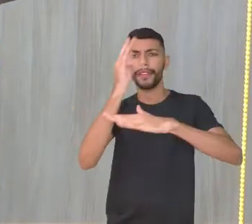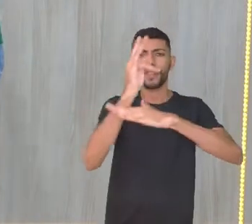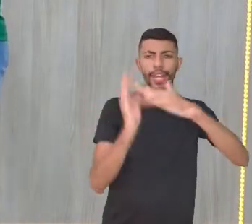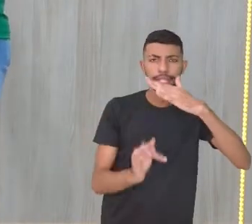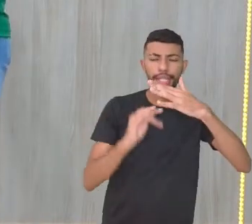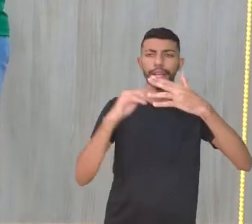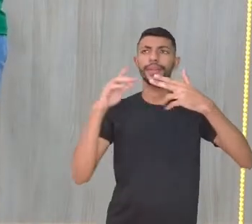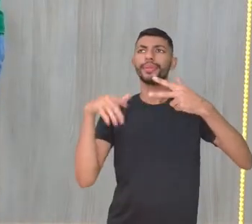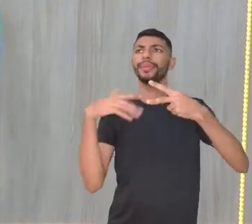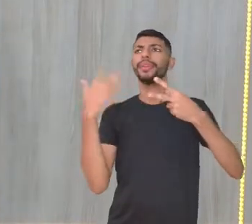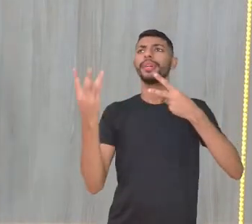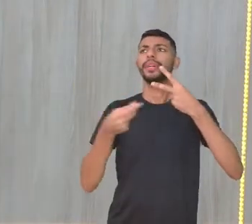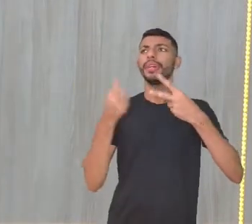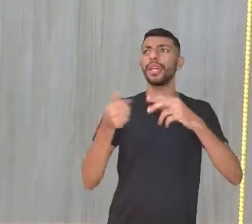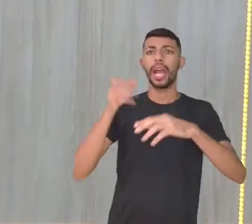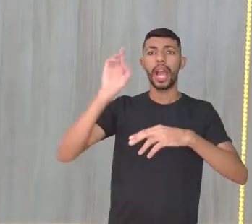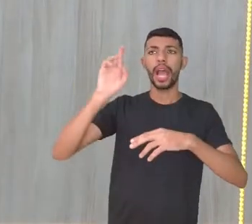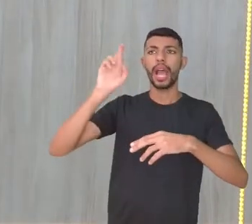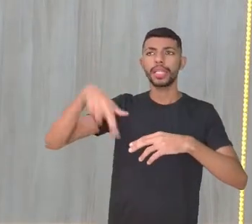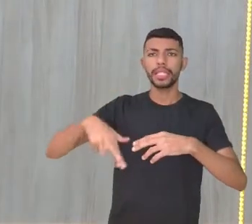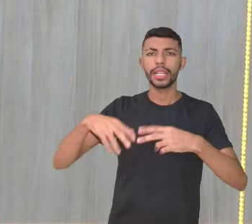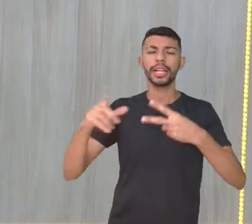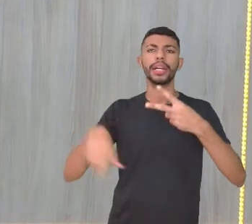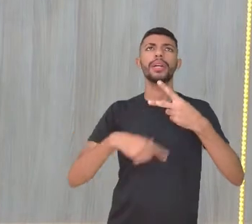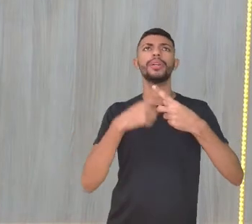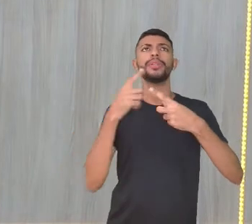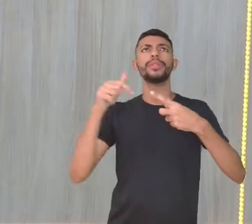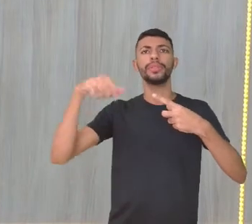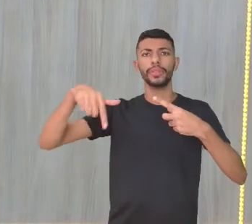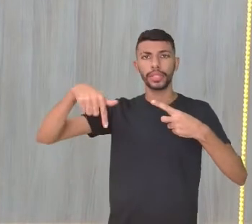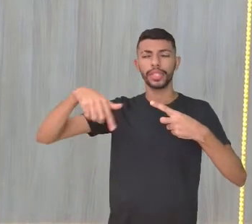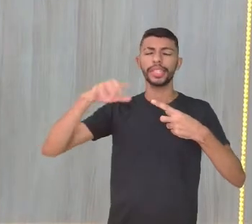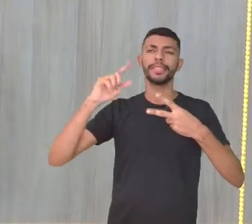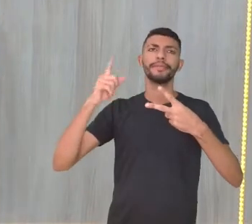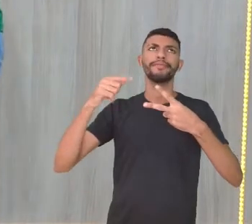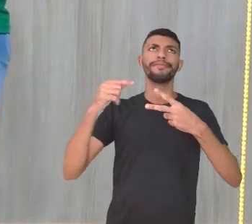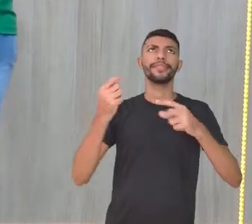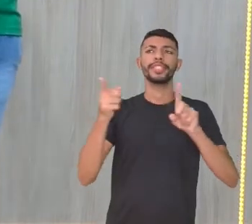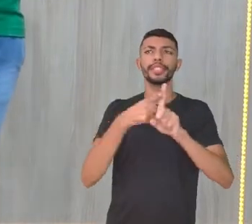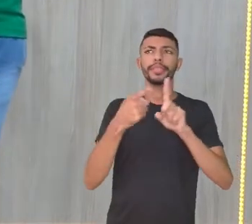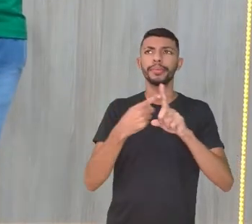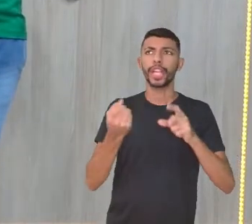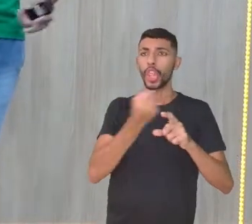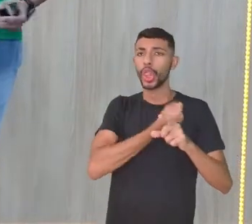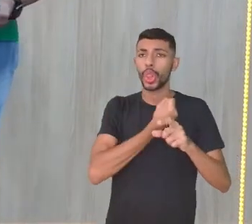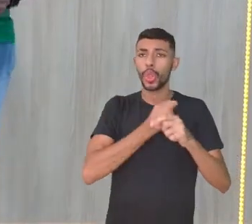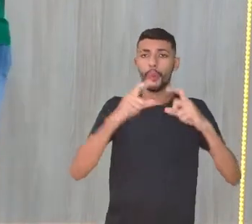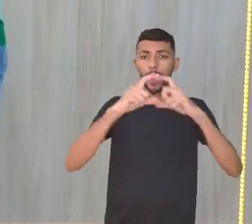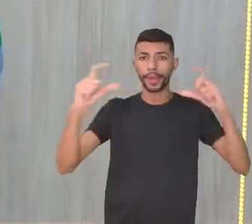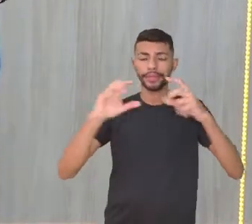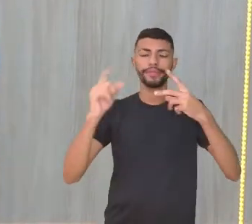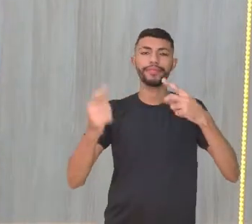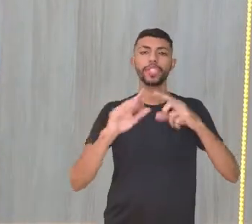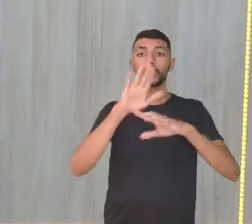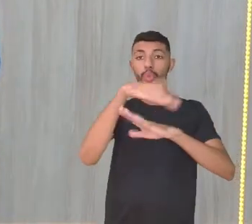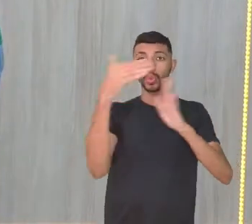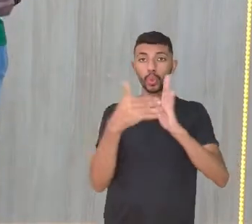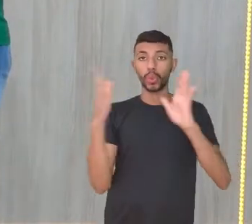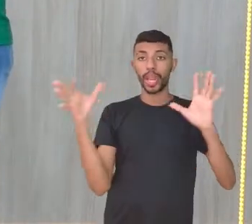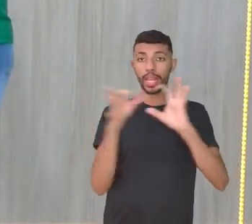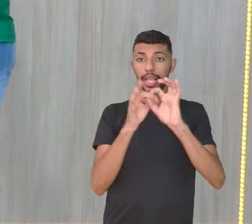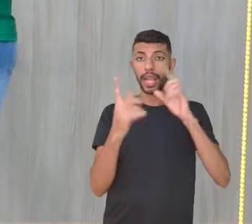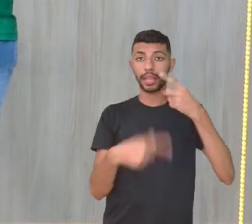fração, você estudou razão, você estudou expressões numéricas, tudo isso está dentro